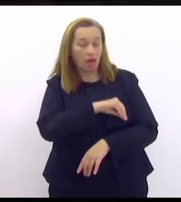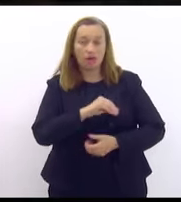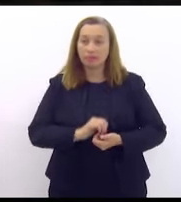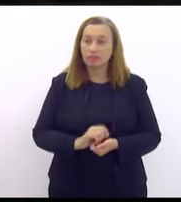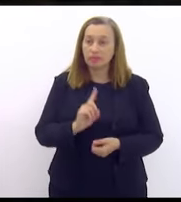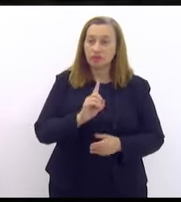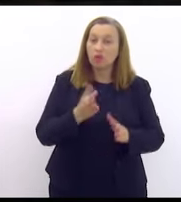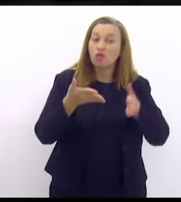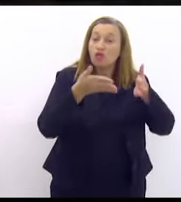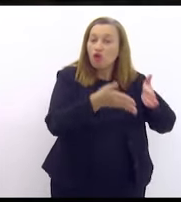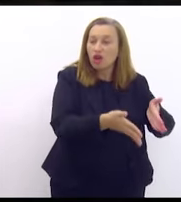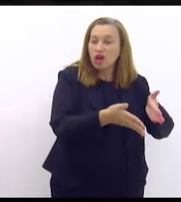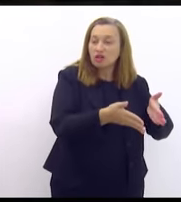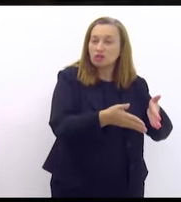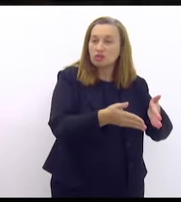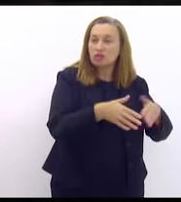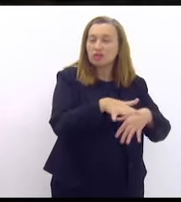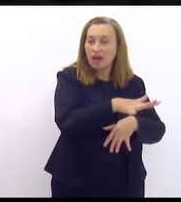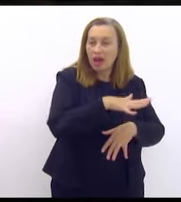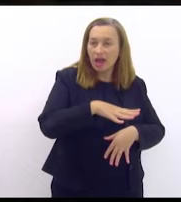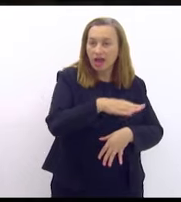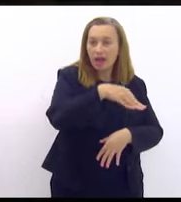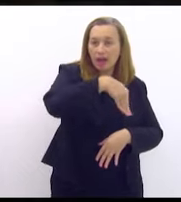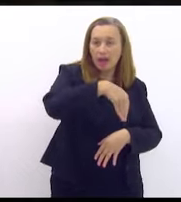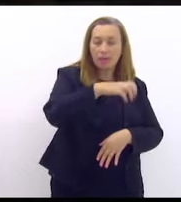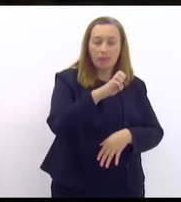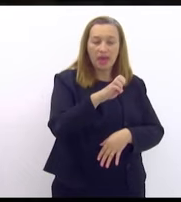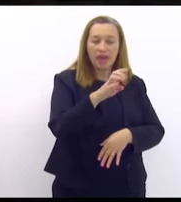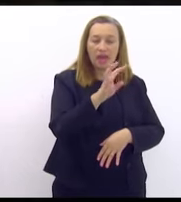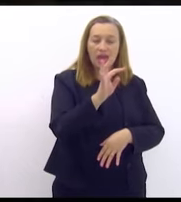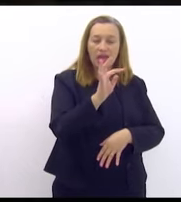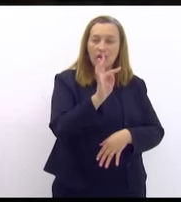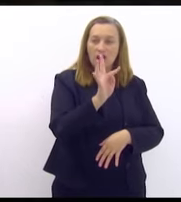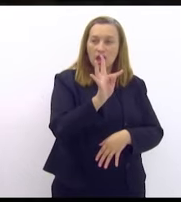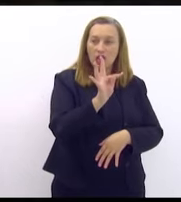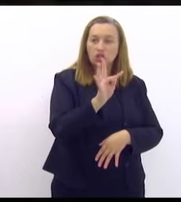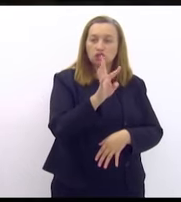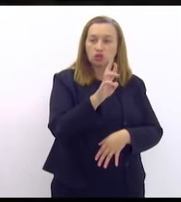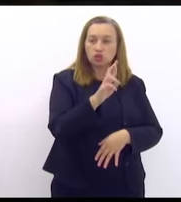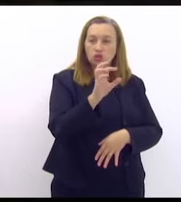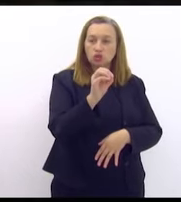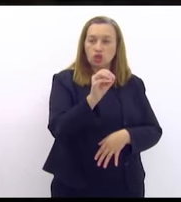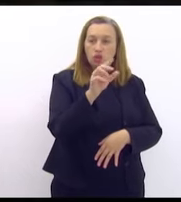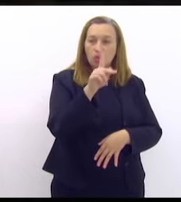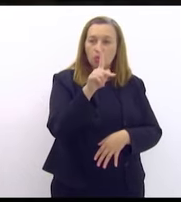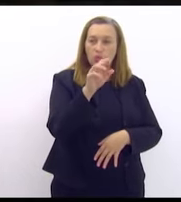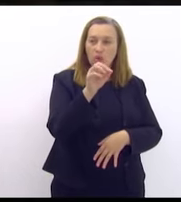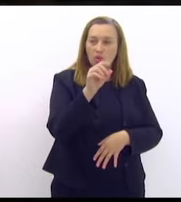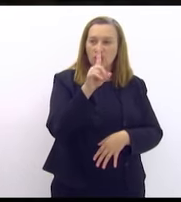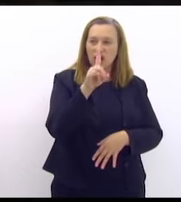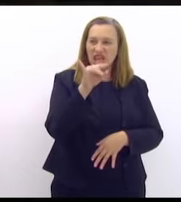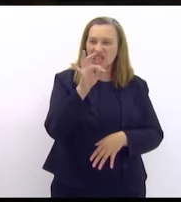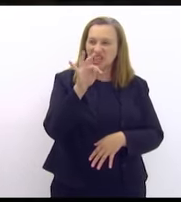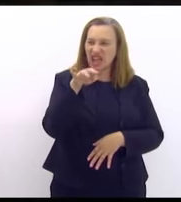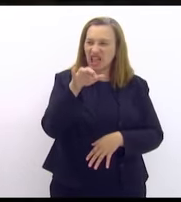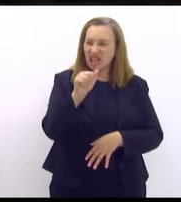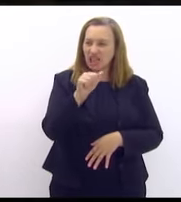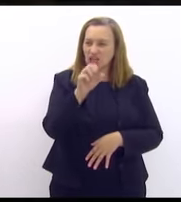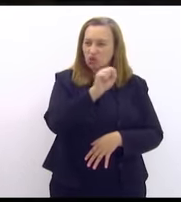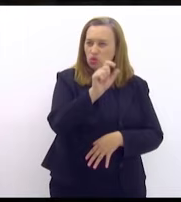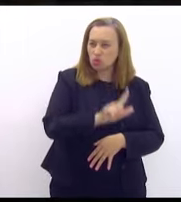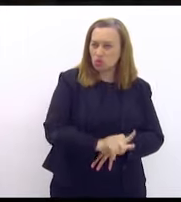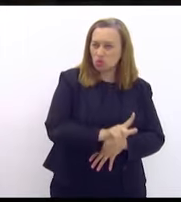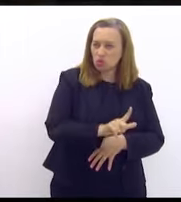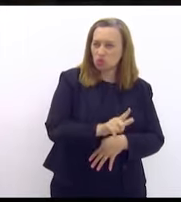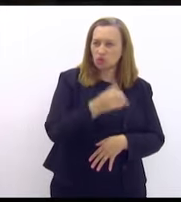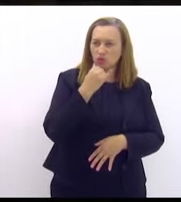concentrar somente na região metropolitana, no sul fluminense e parte no norte fluminense, no